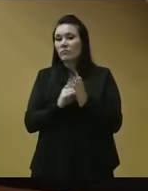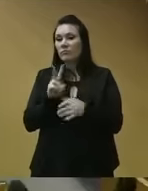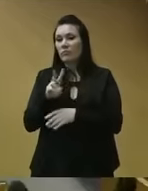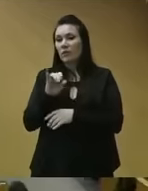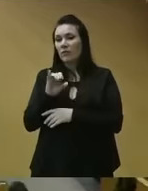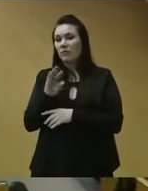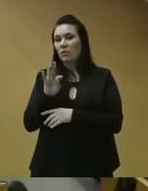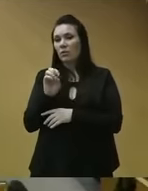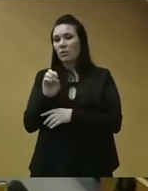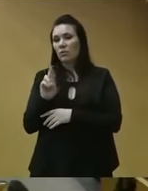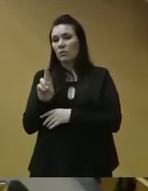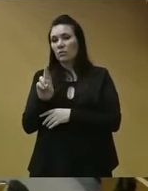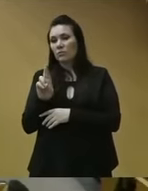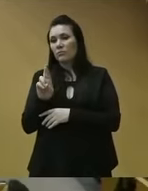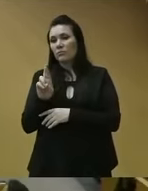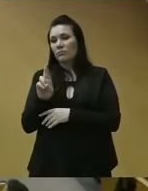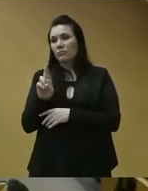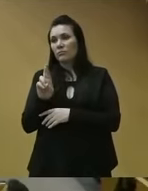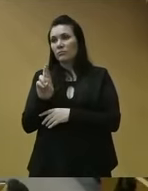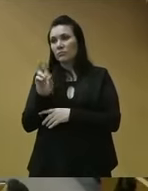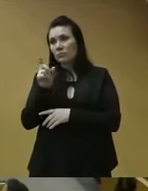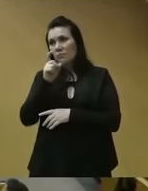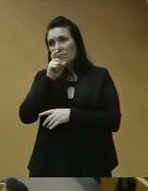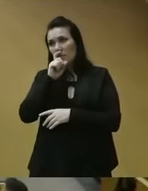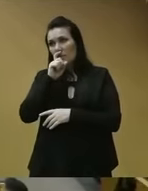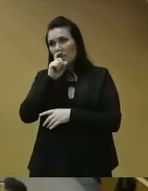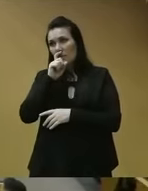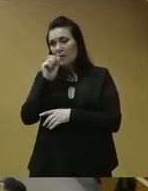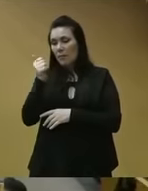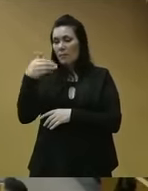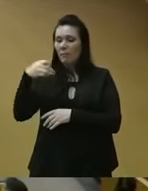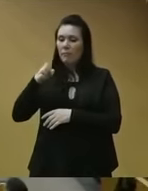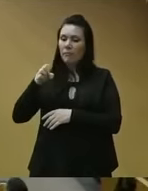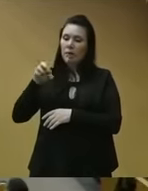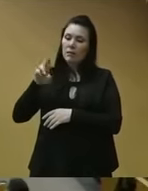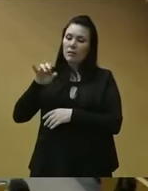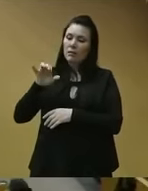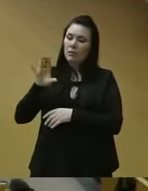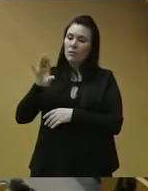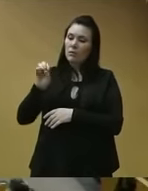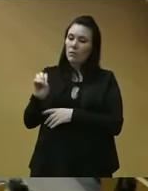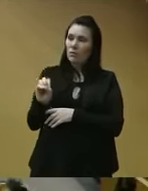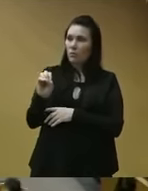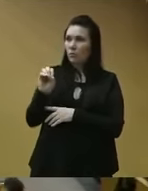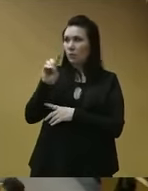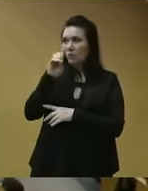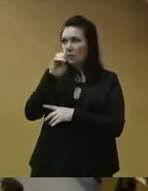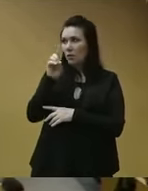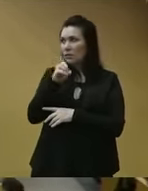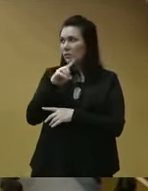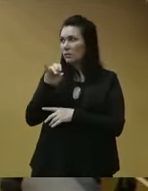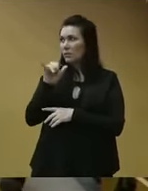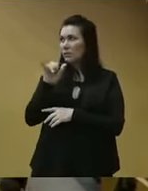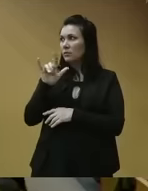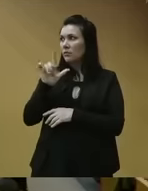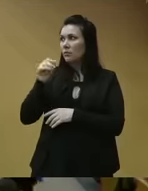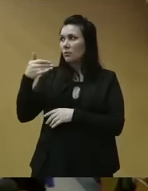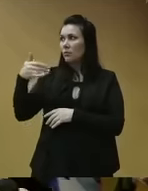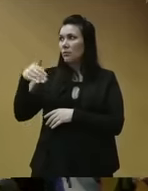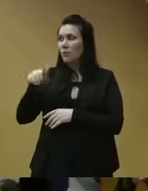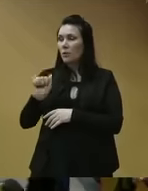Vitor dos Santos Ávila, filho de Américo Umbelino dos Santos Ávila e Zilma Ferreira dos